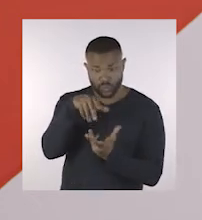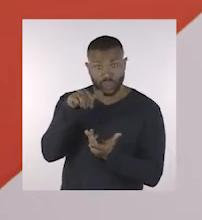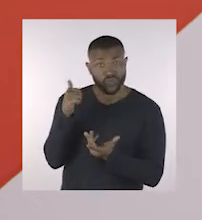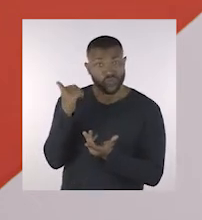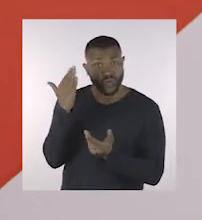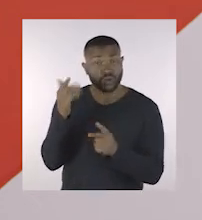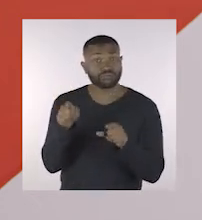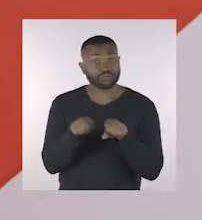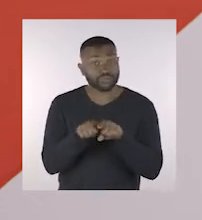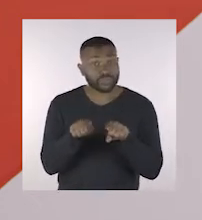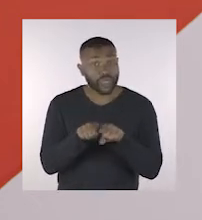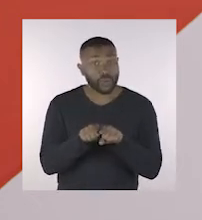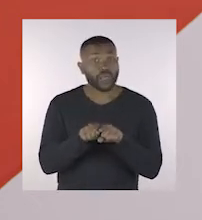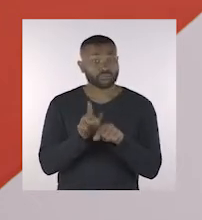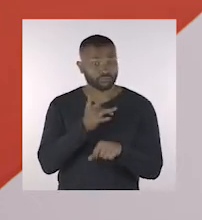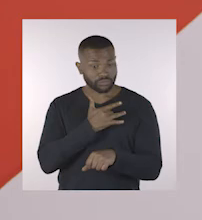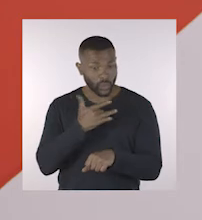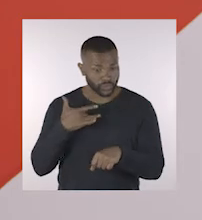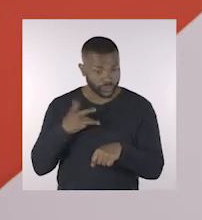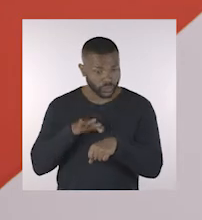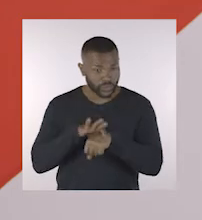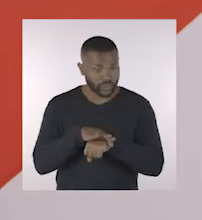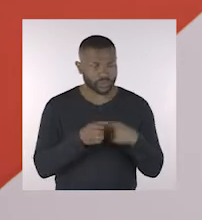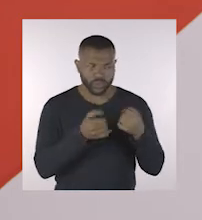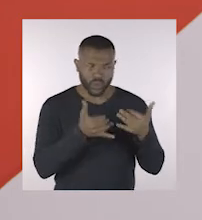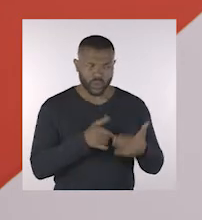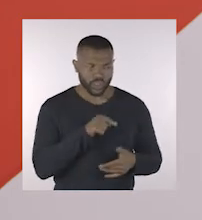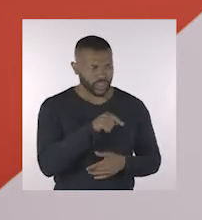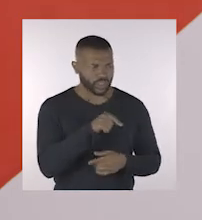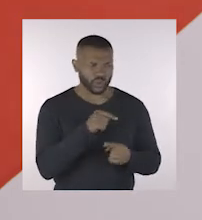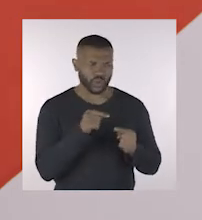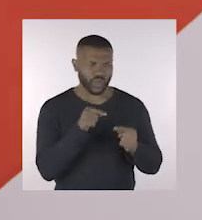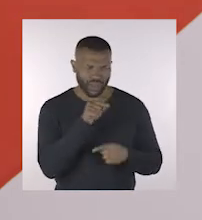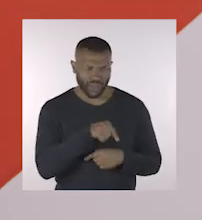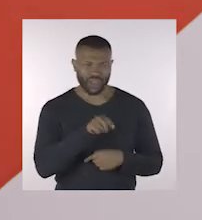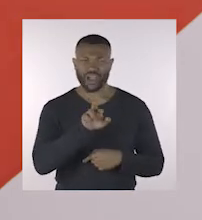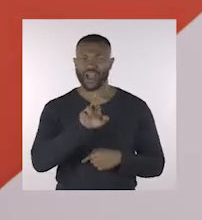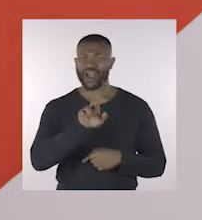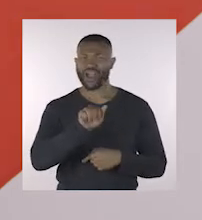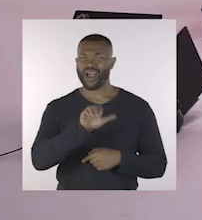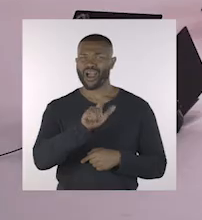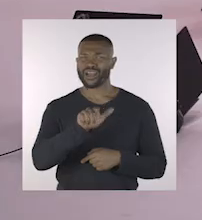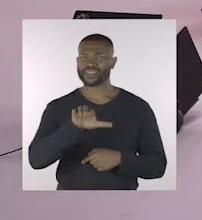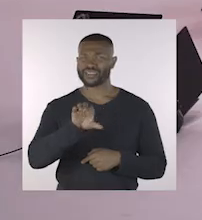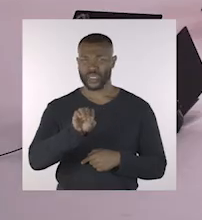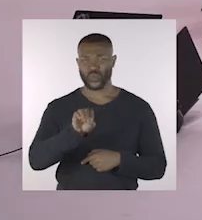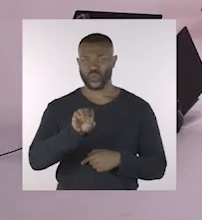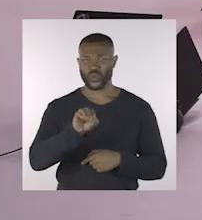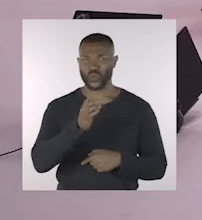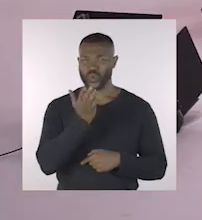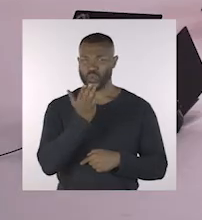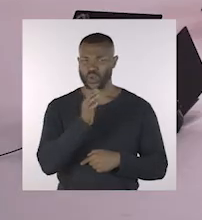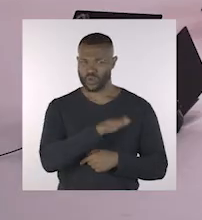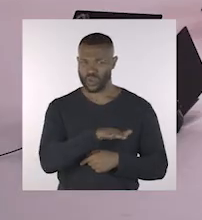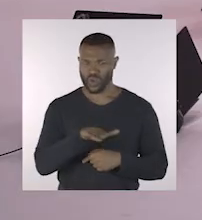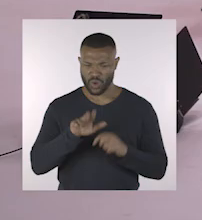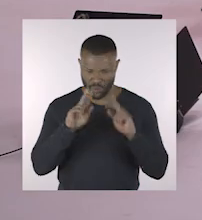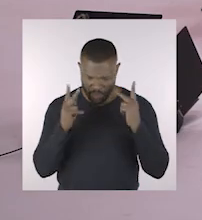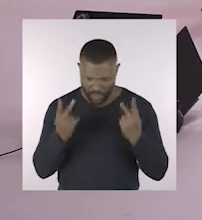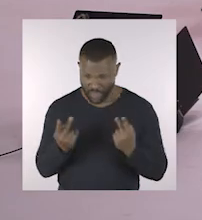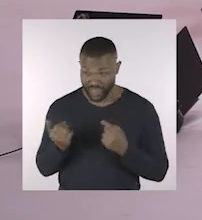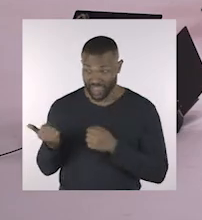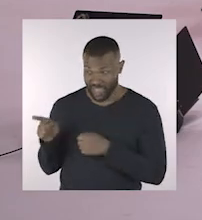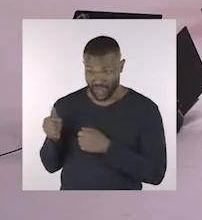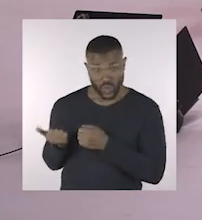órgãos de saúde e de segurança alimentar colocou claramente que era ração humana só não tirou Porque